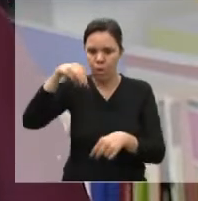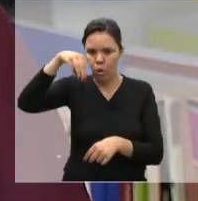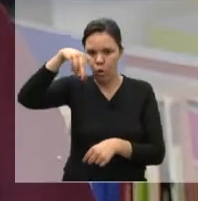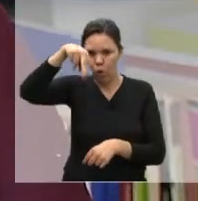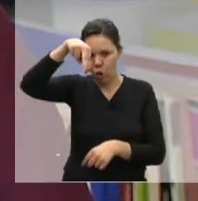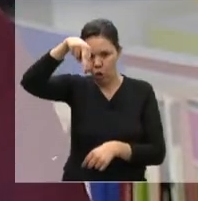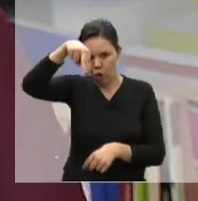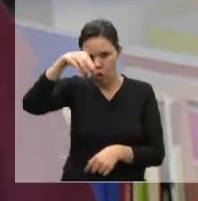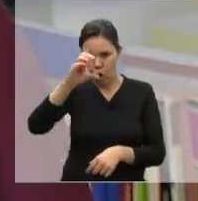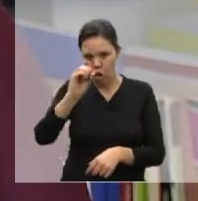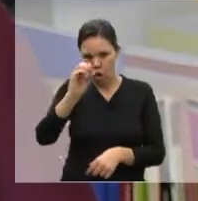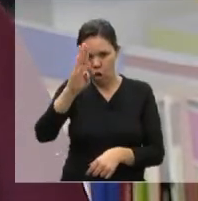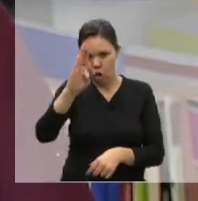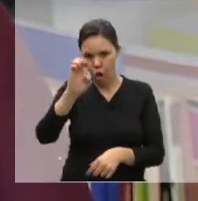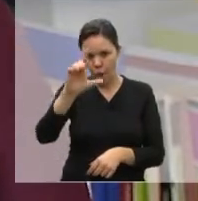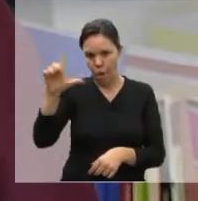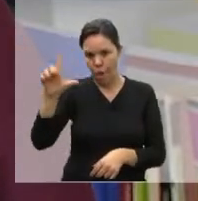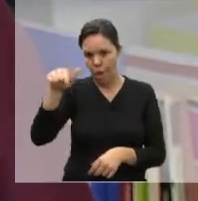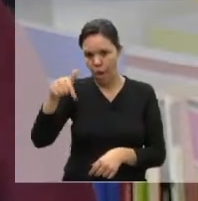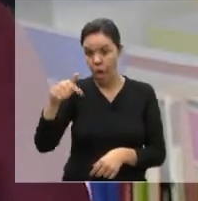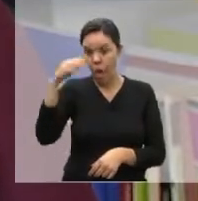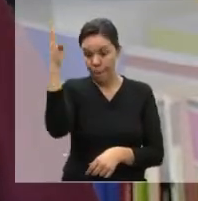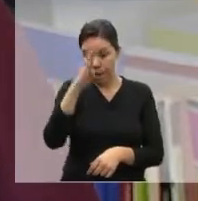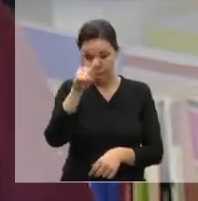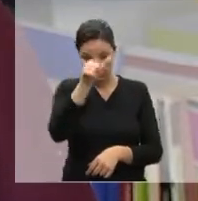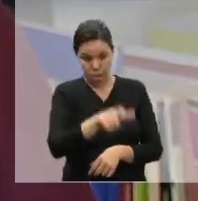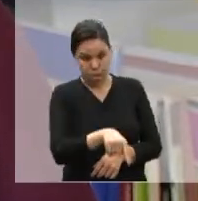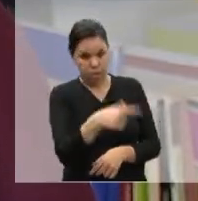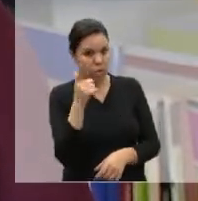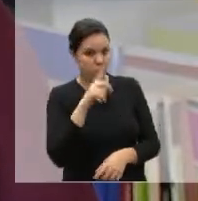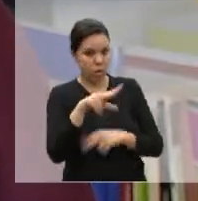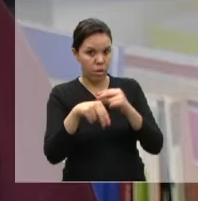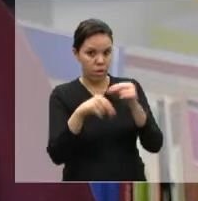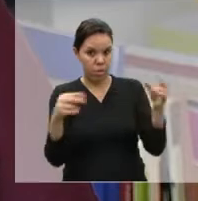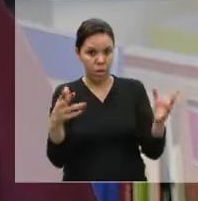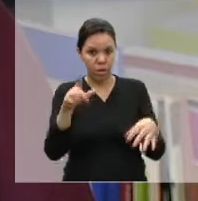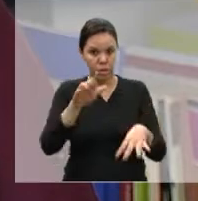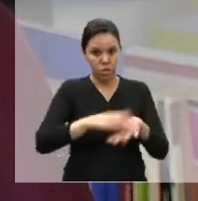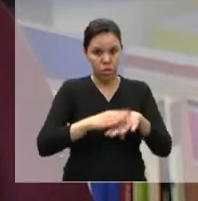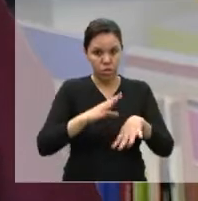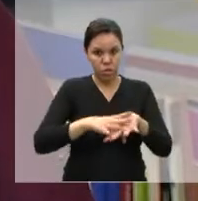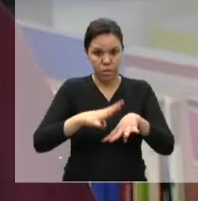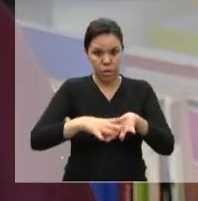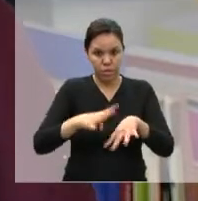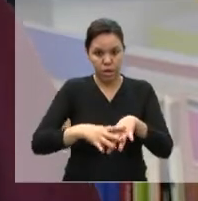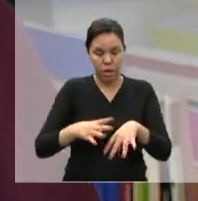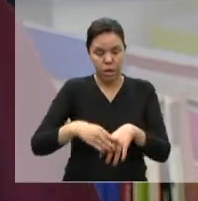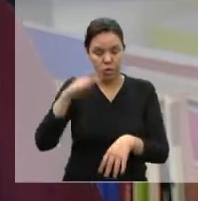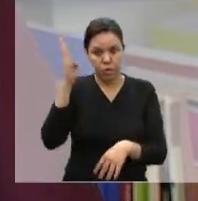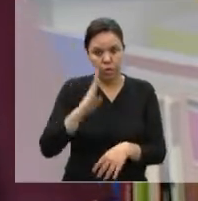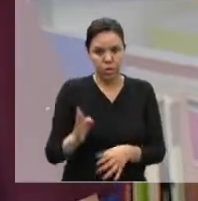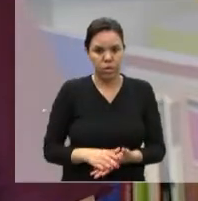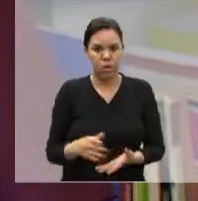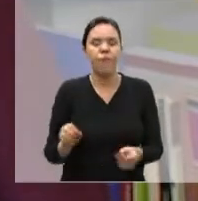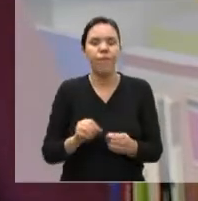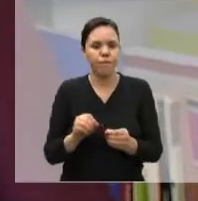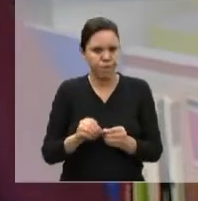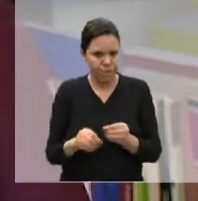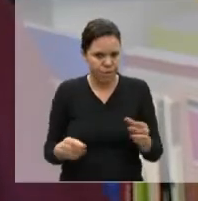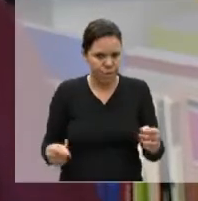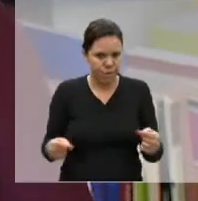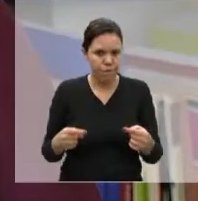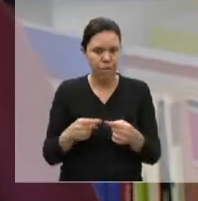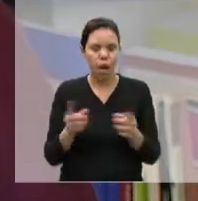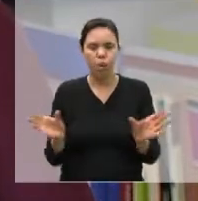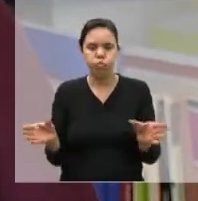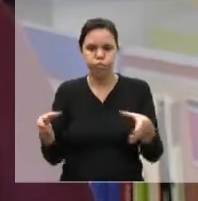Extremamente importante. Então é um reconhecimento muito grande para a matemática no Brasil. A matemática do Brasil faz parte, está no grupo, junto com todos os